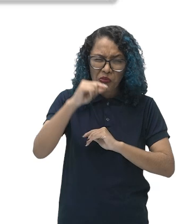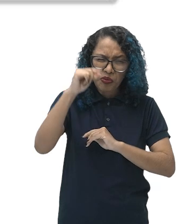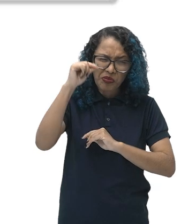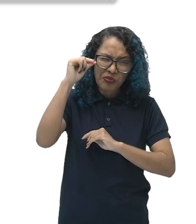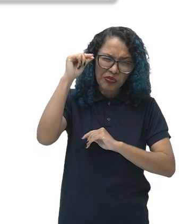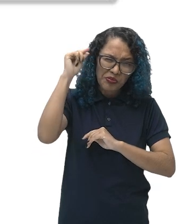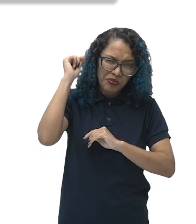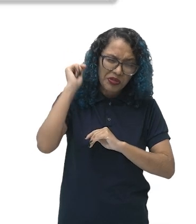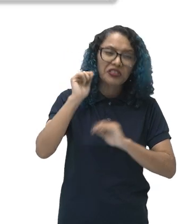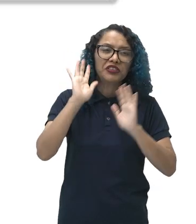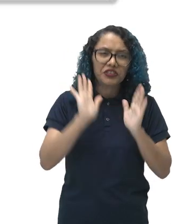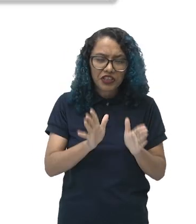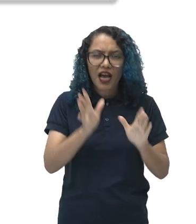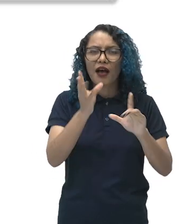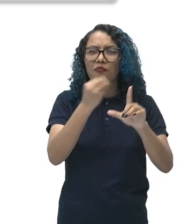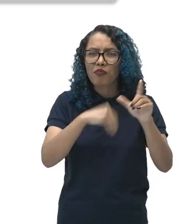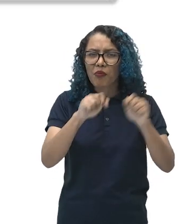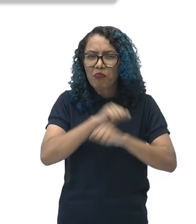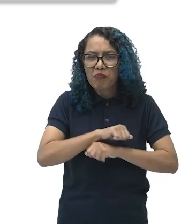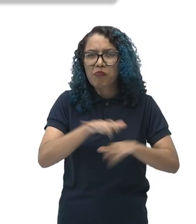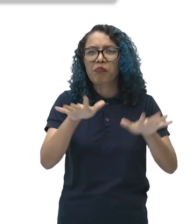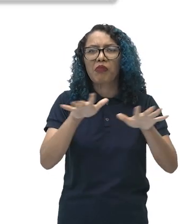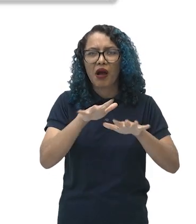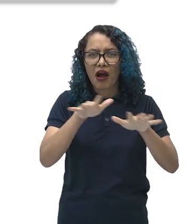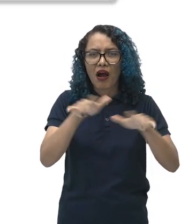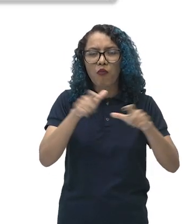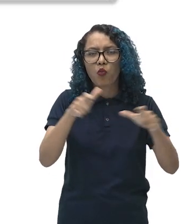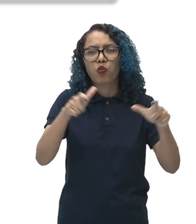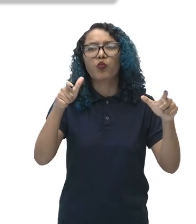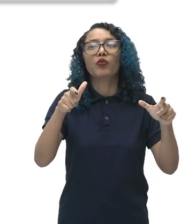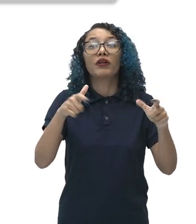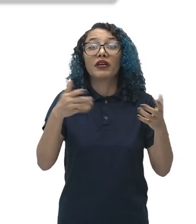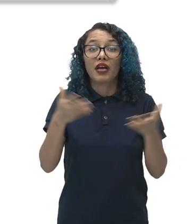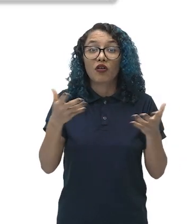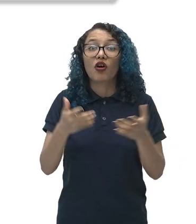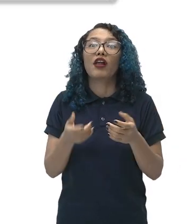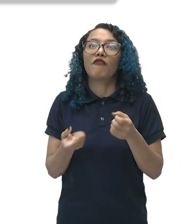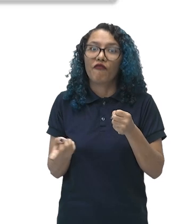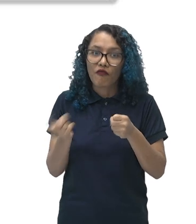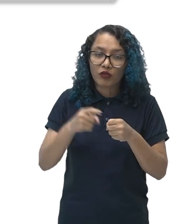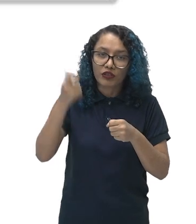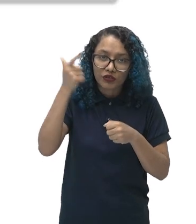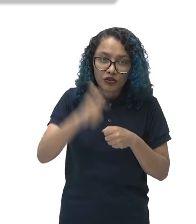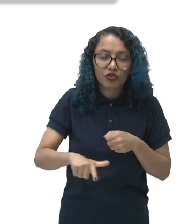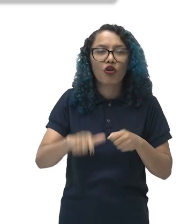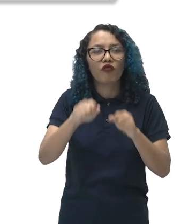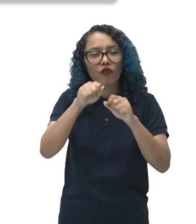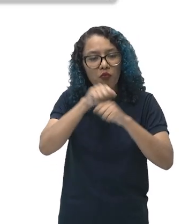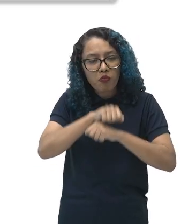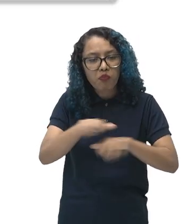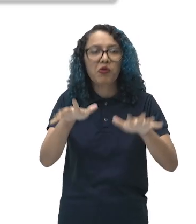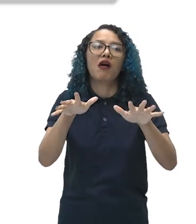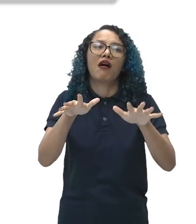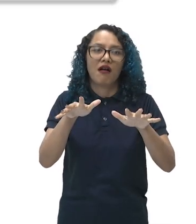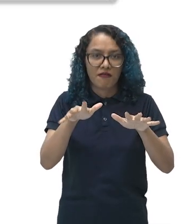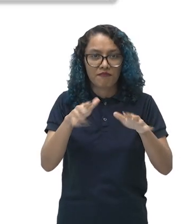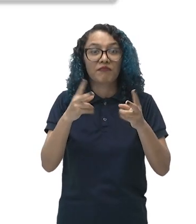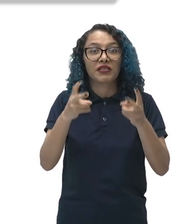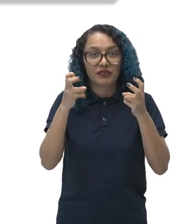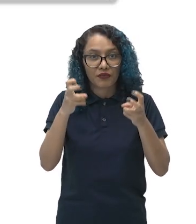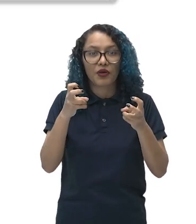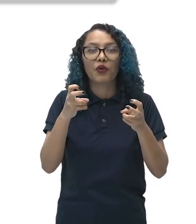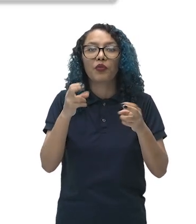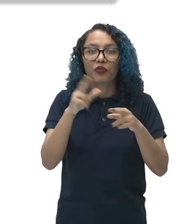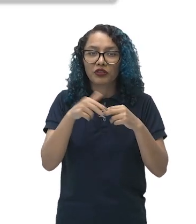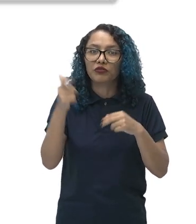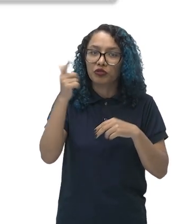atrás viralizou e aí, mais uma vez, torna a circular, torna a viralizar. Então faz com que ele se